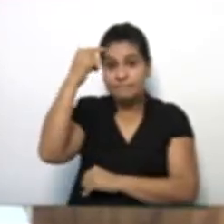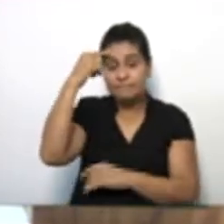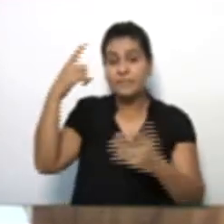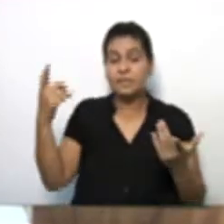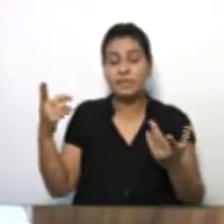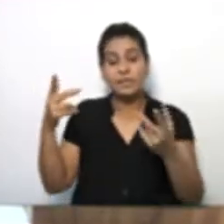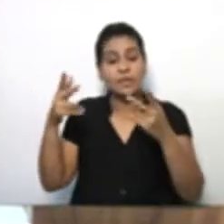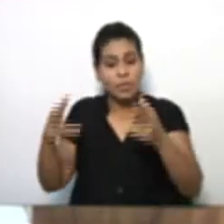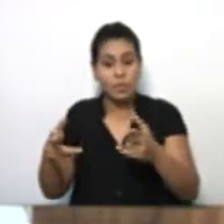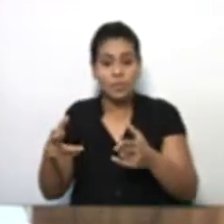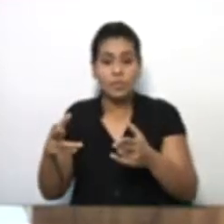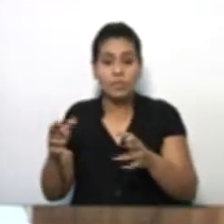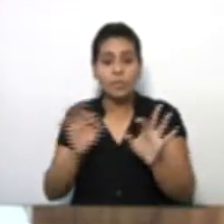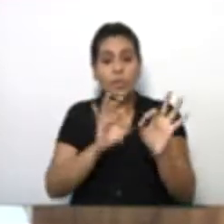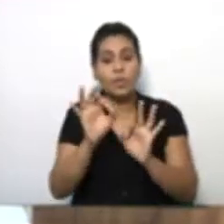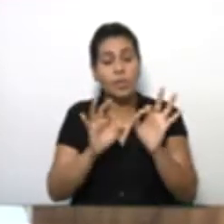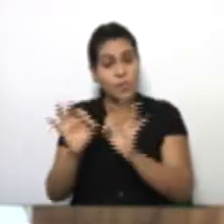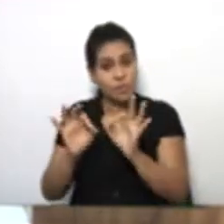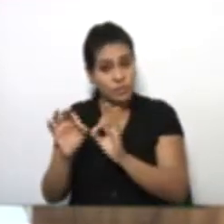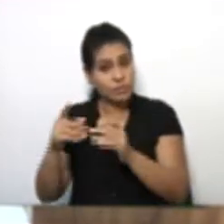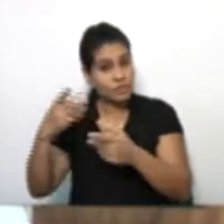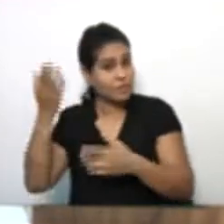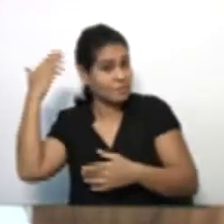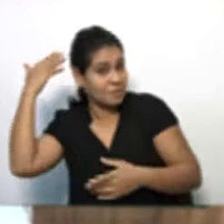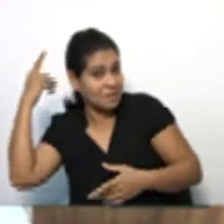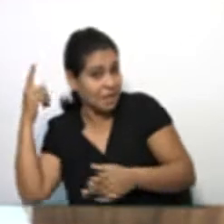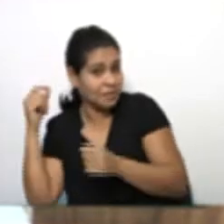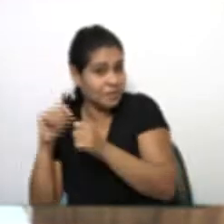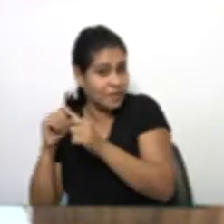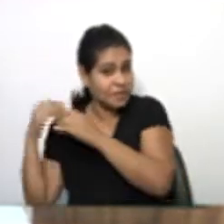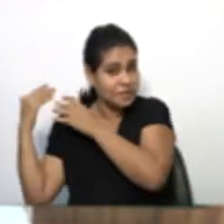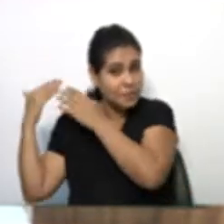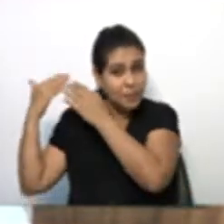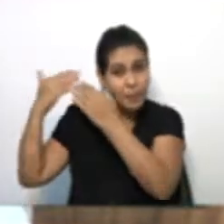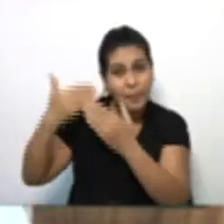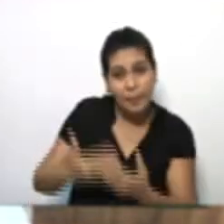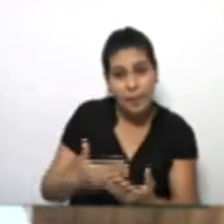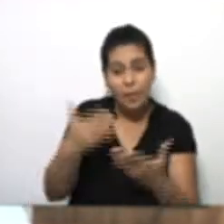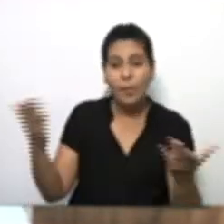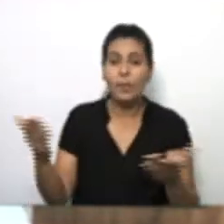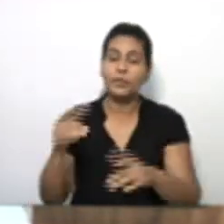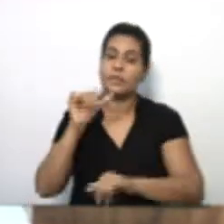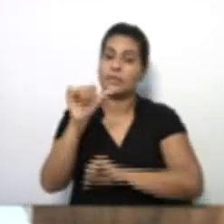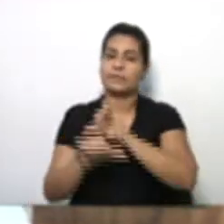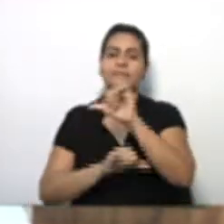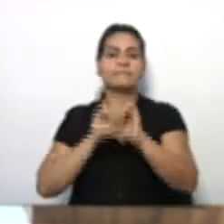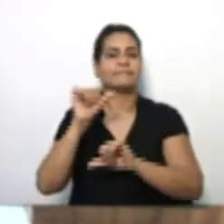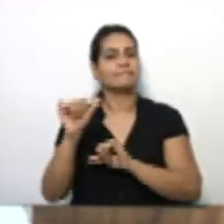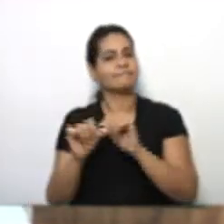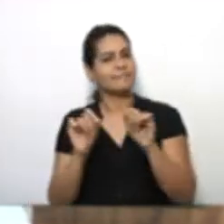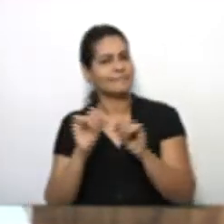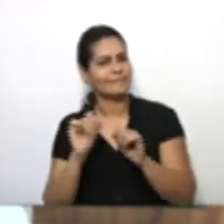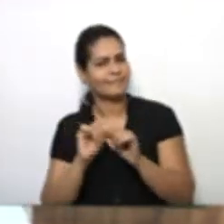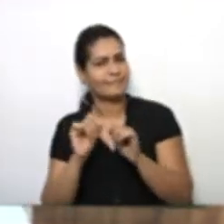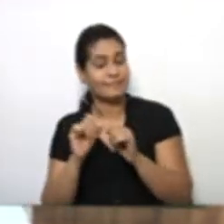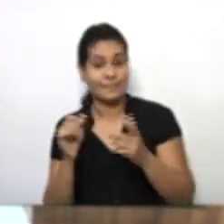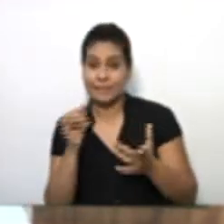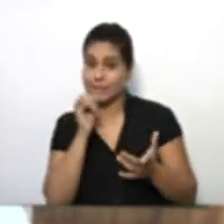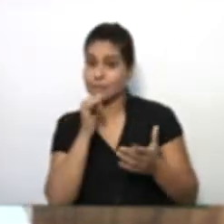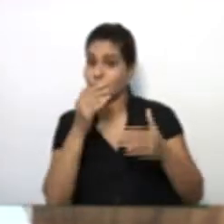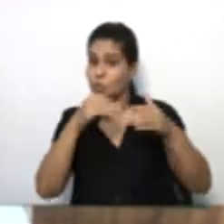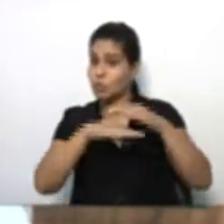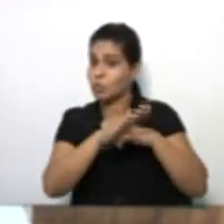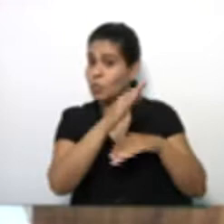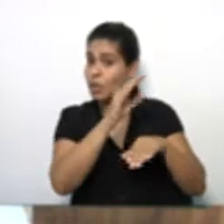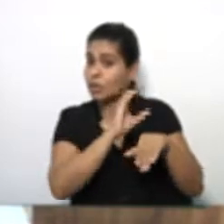assim como as organizações precisaram fazer à medida do tempo. Então a gente precisa, às vezes, pensar o quê? Em fazer um investimento num